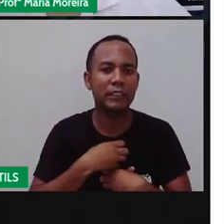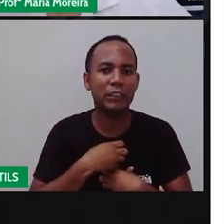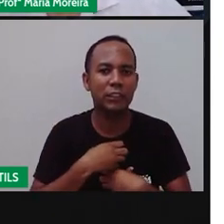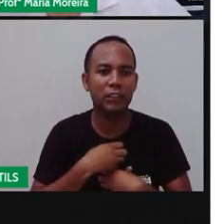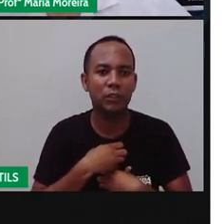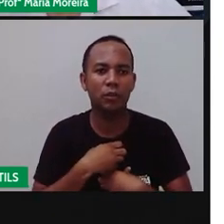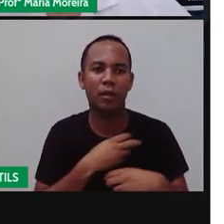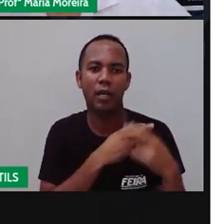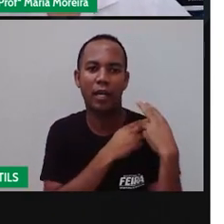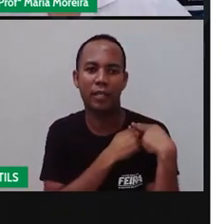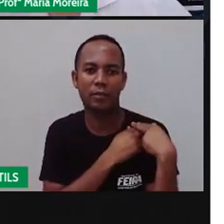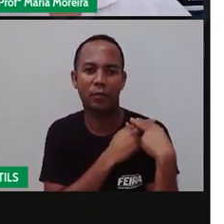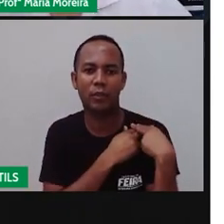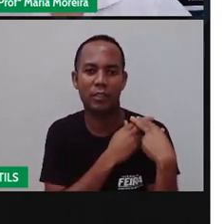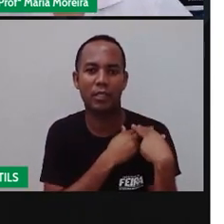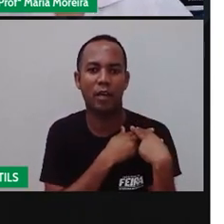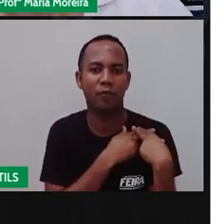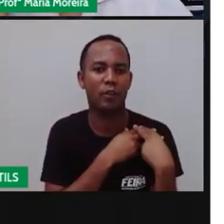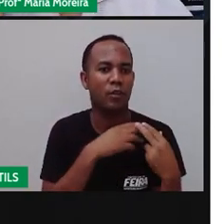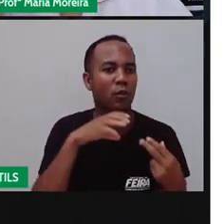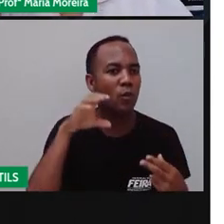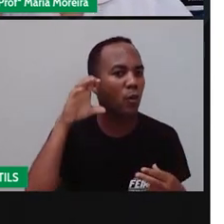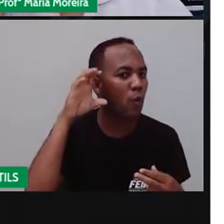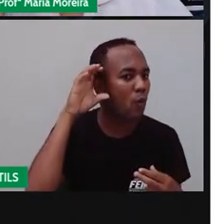responsável por nossa audição é o quê?